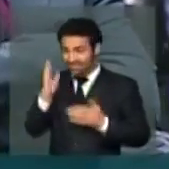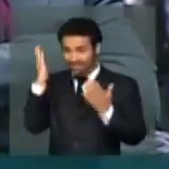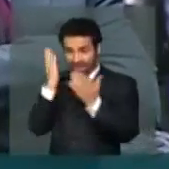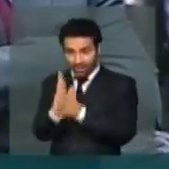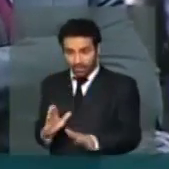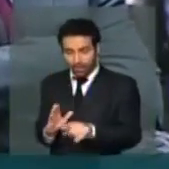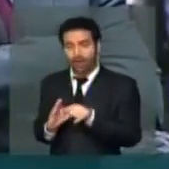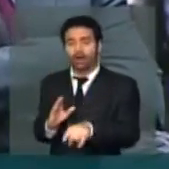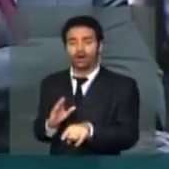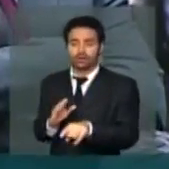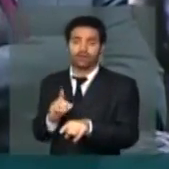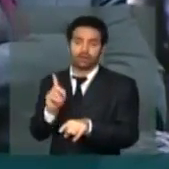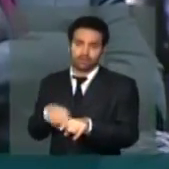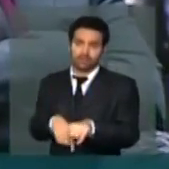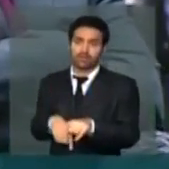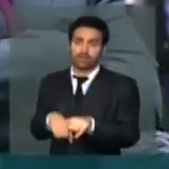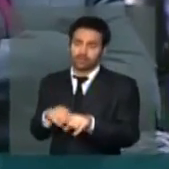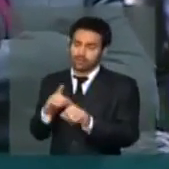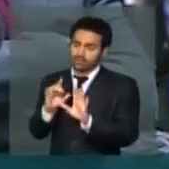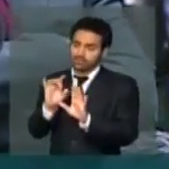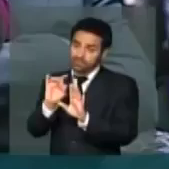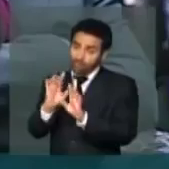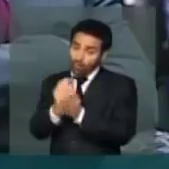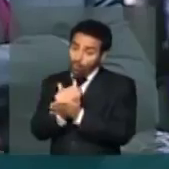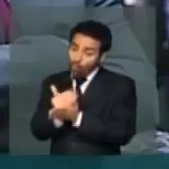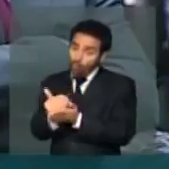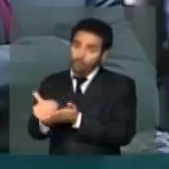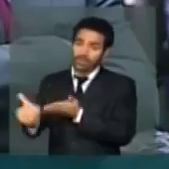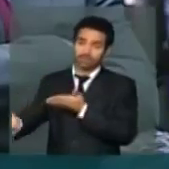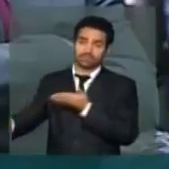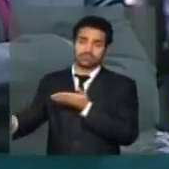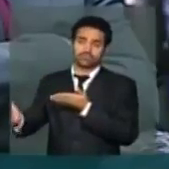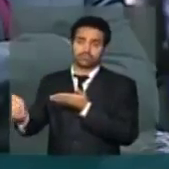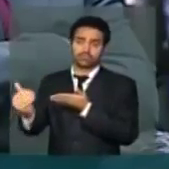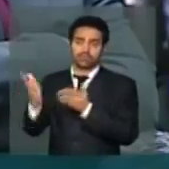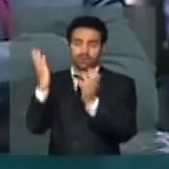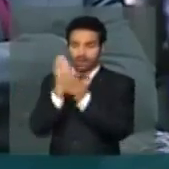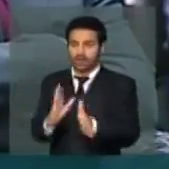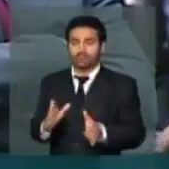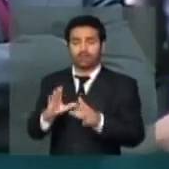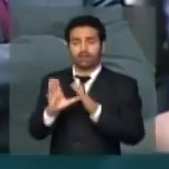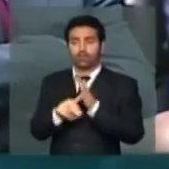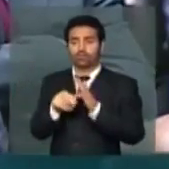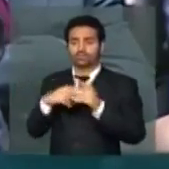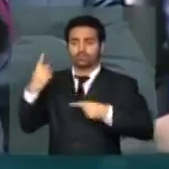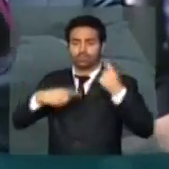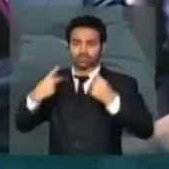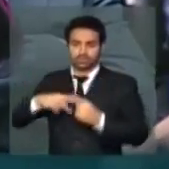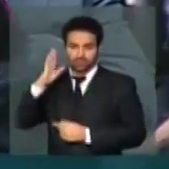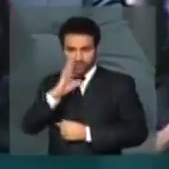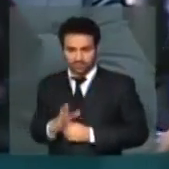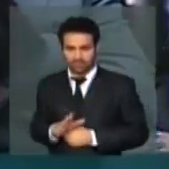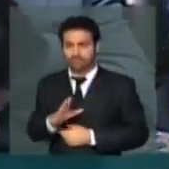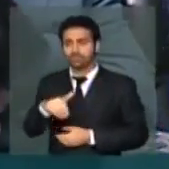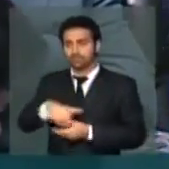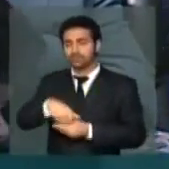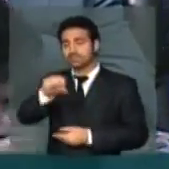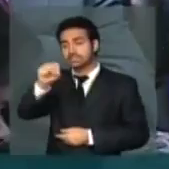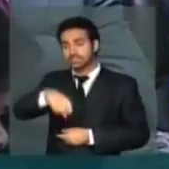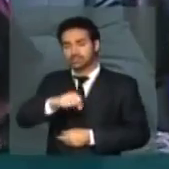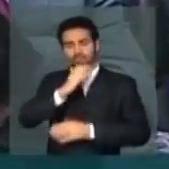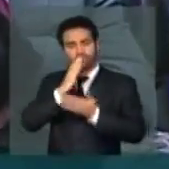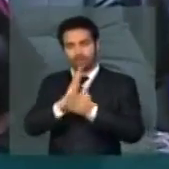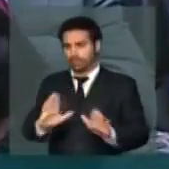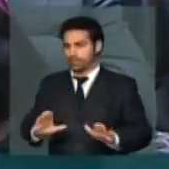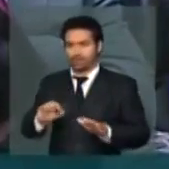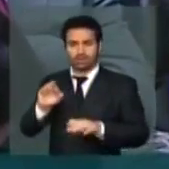é o passo parcial para acabarmos com a corrupção política no Brasil. Vamos votar sim para acabar